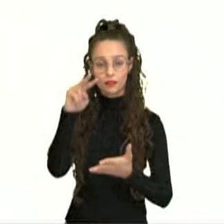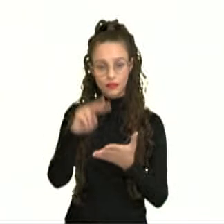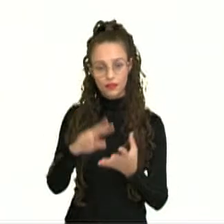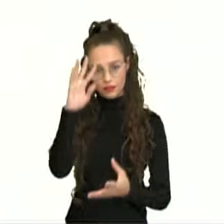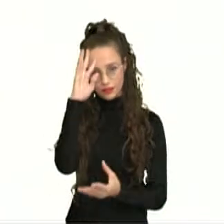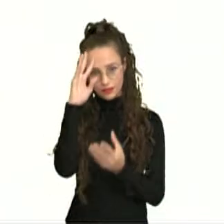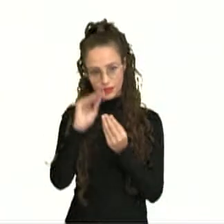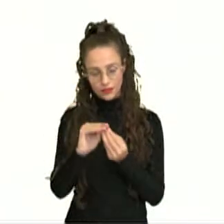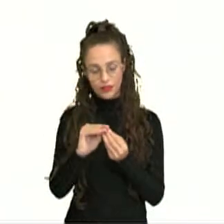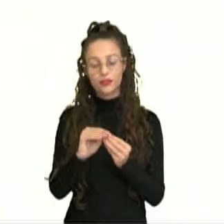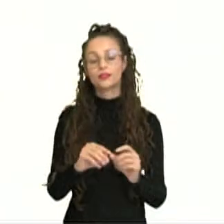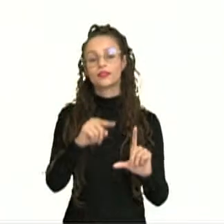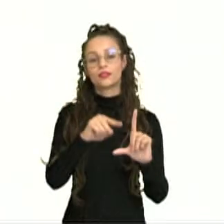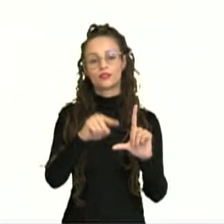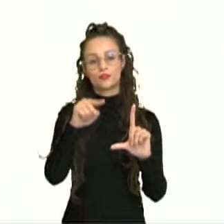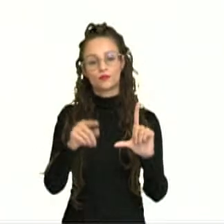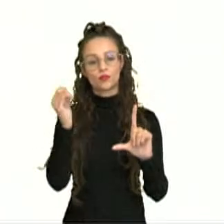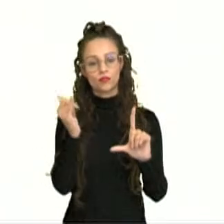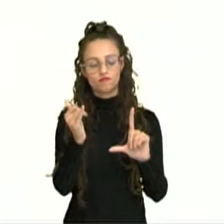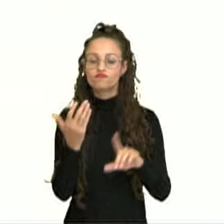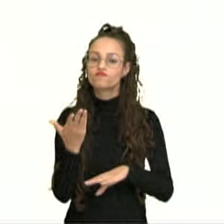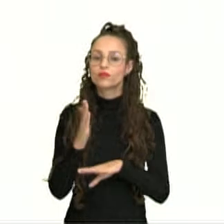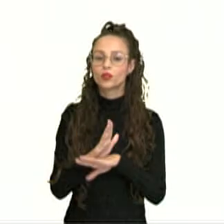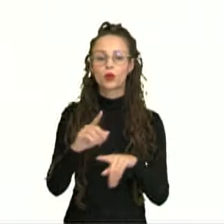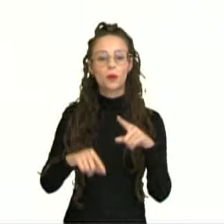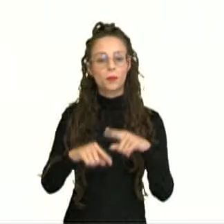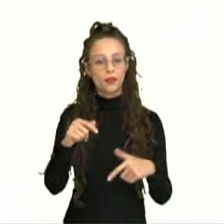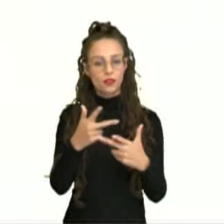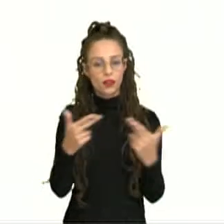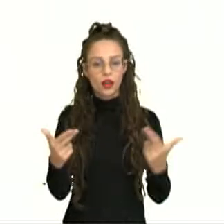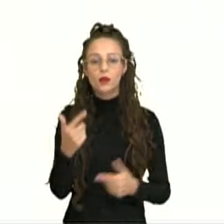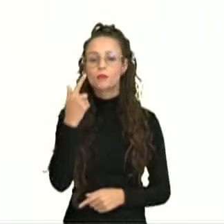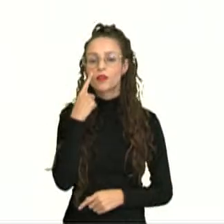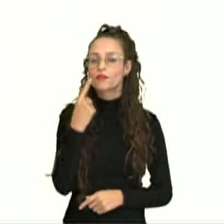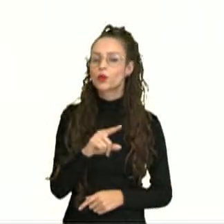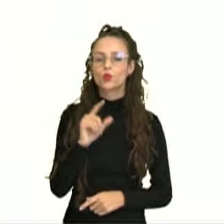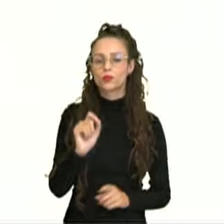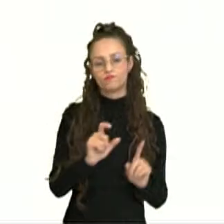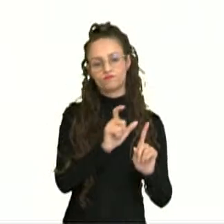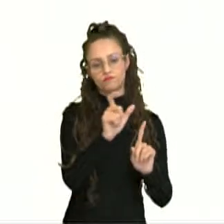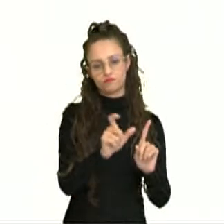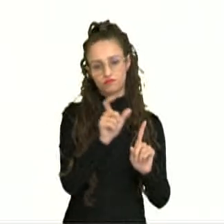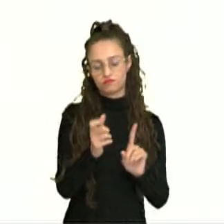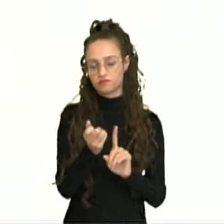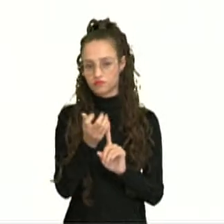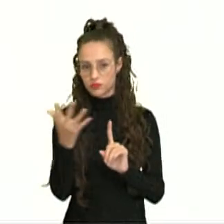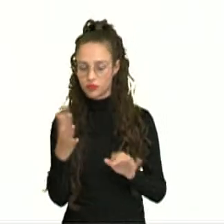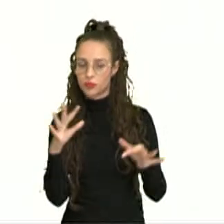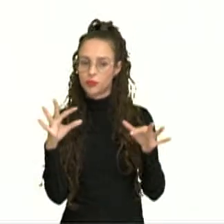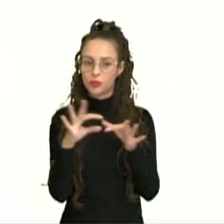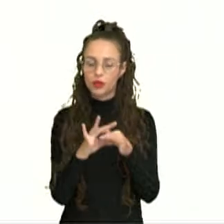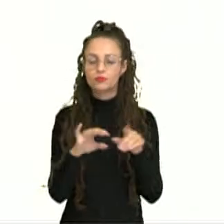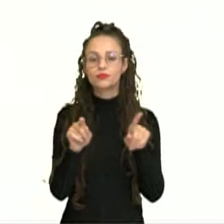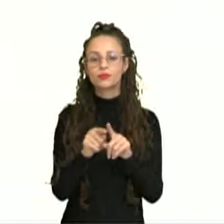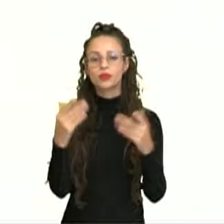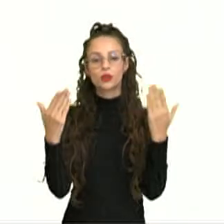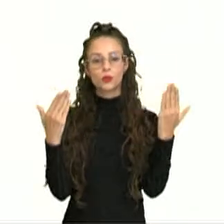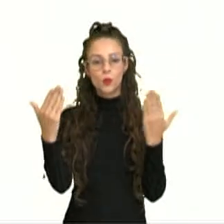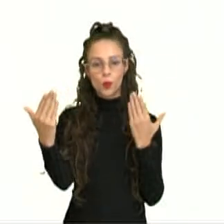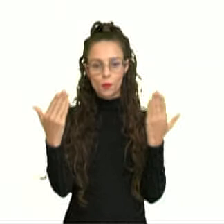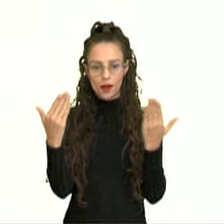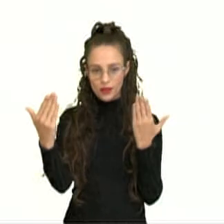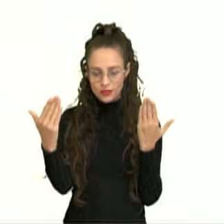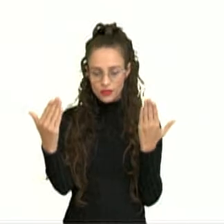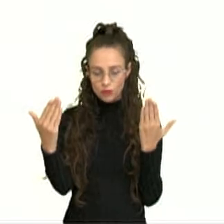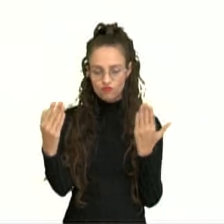com auxílio de um material, para ver a linguagem verbal e não verbal. Fazer o quê? A comparação entre